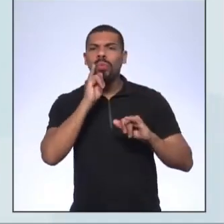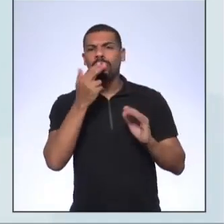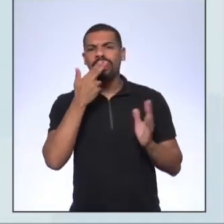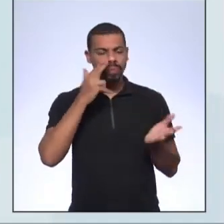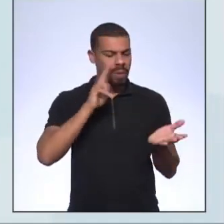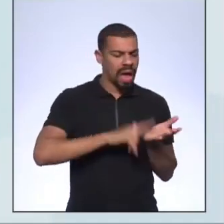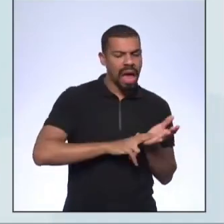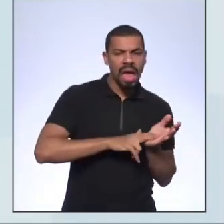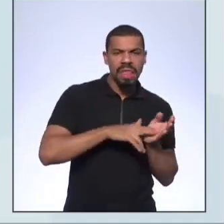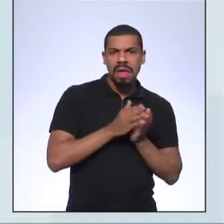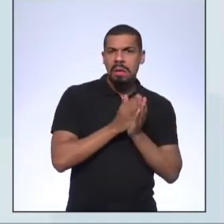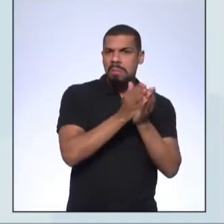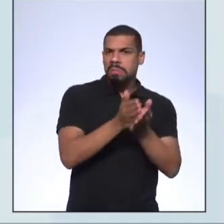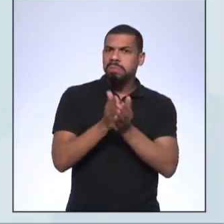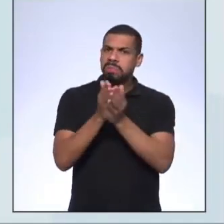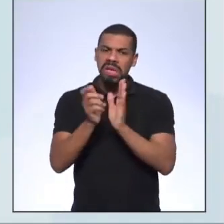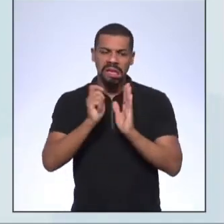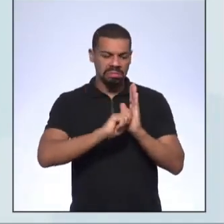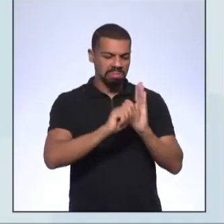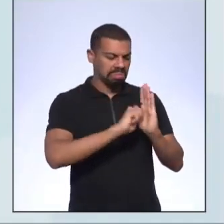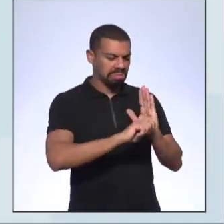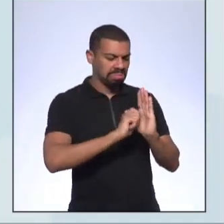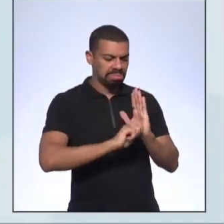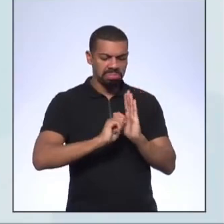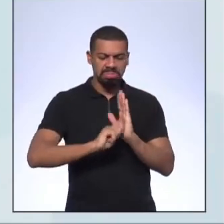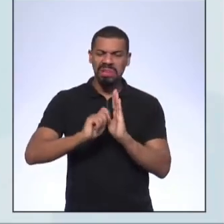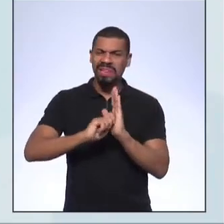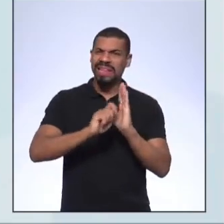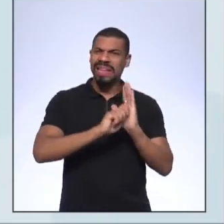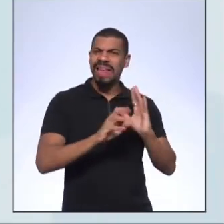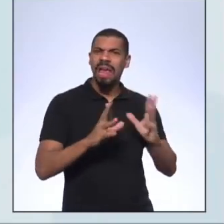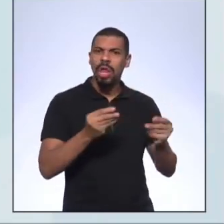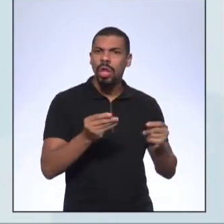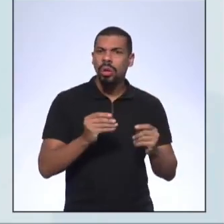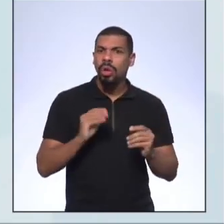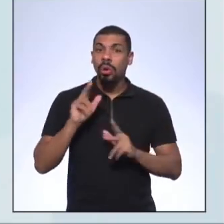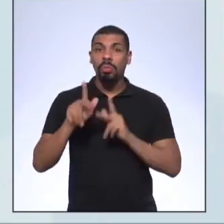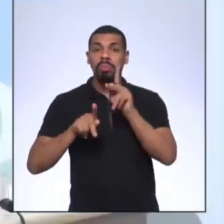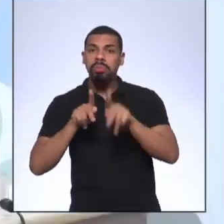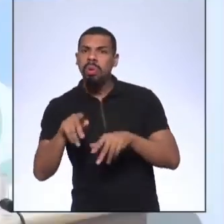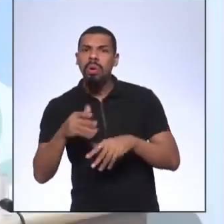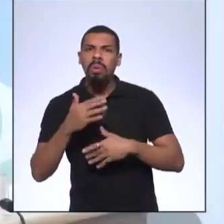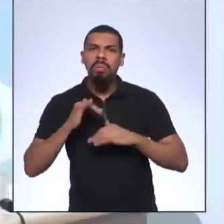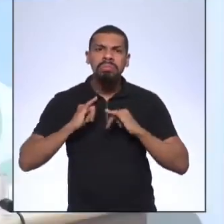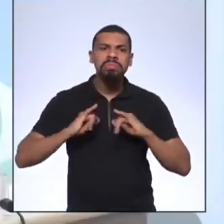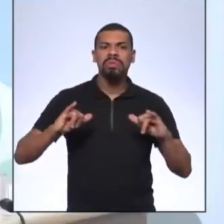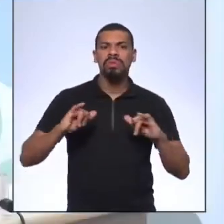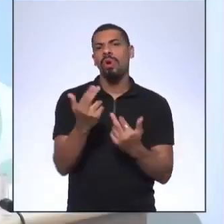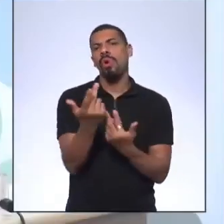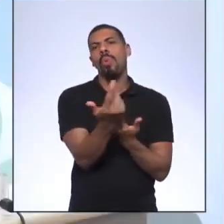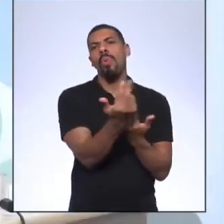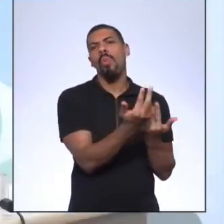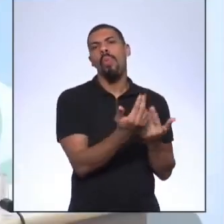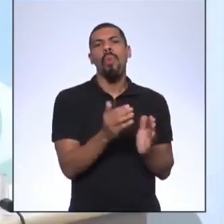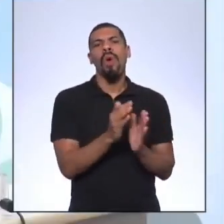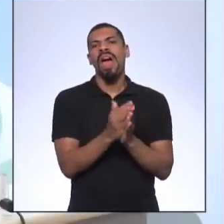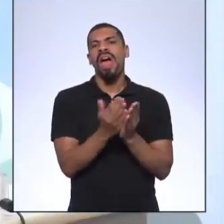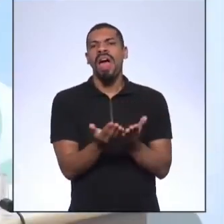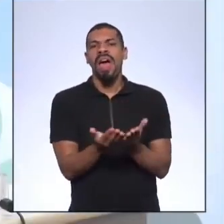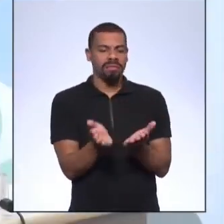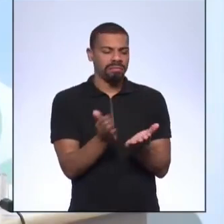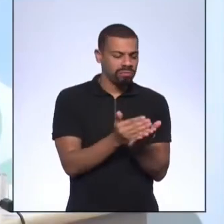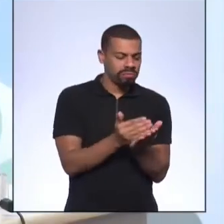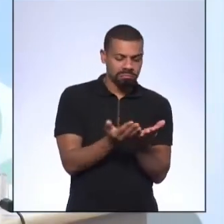cartas náuticas e escritos de viagem começaram a se popularizar, como se fossem livros mesmo que as pessoas liam, né?